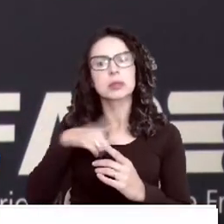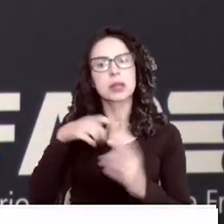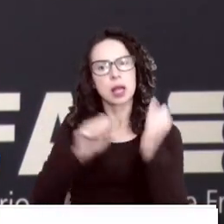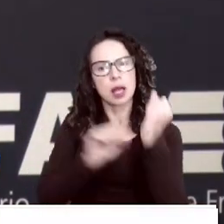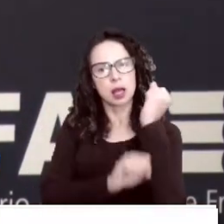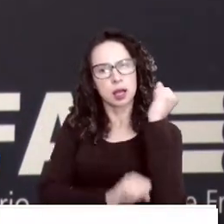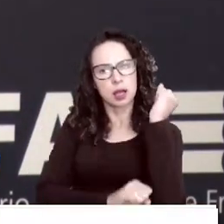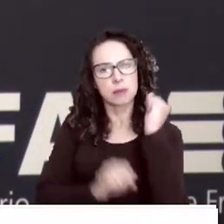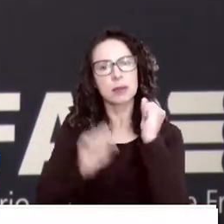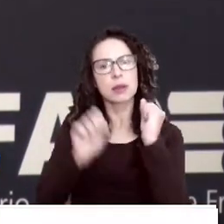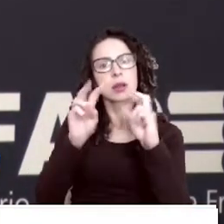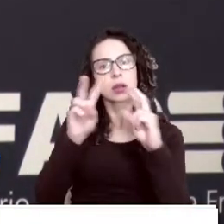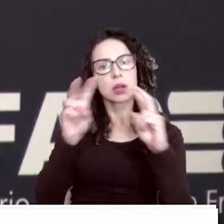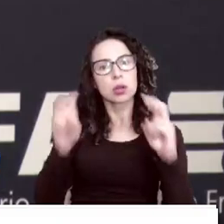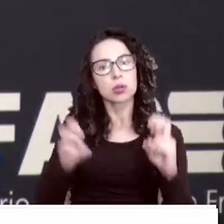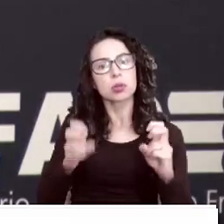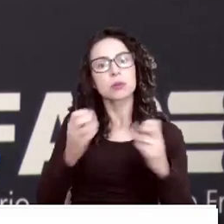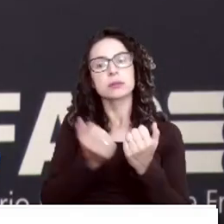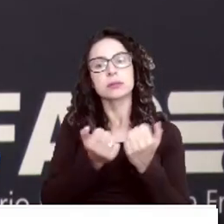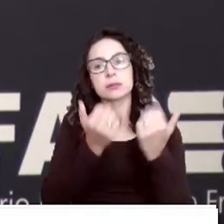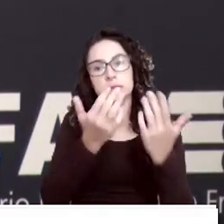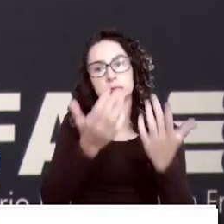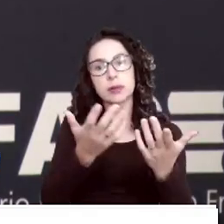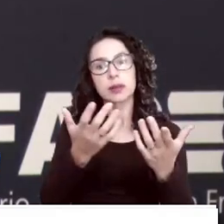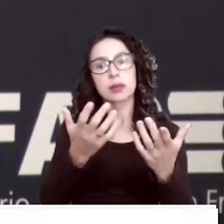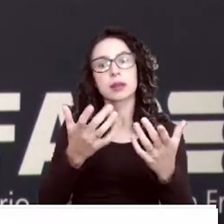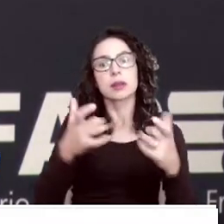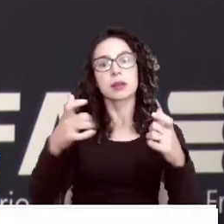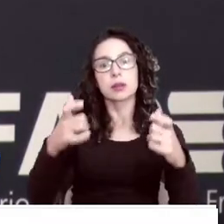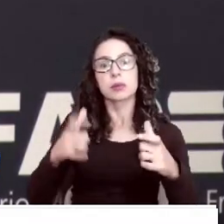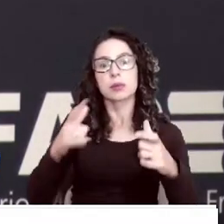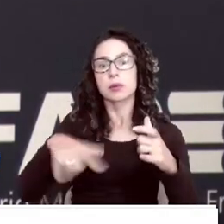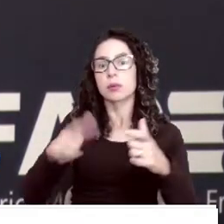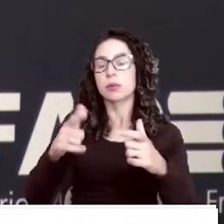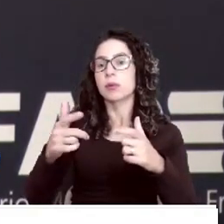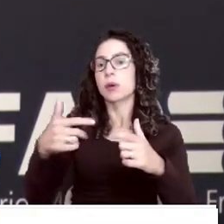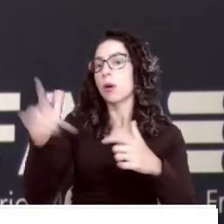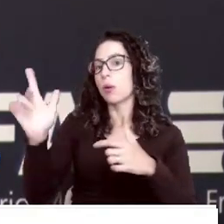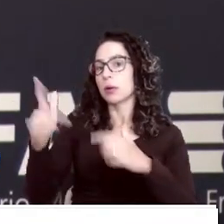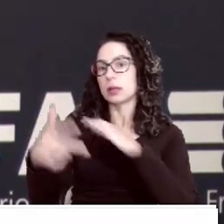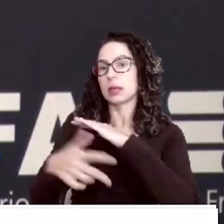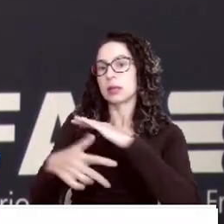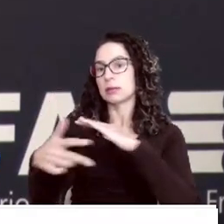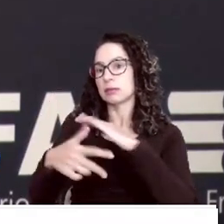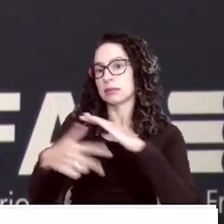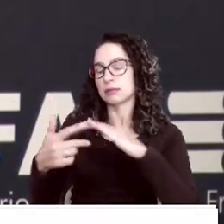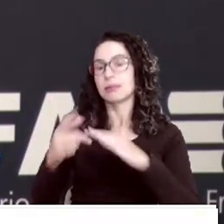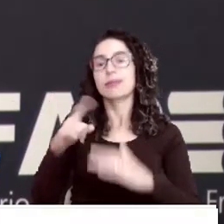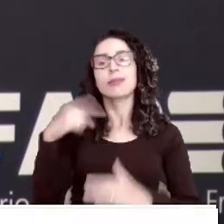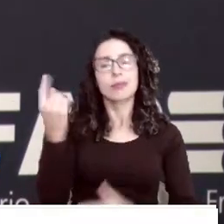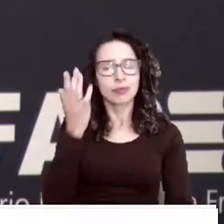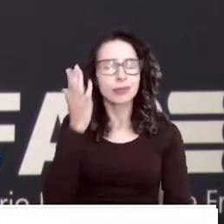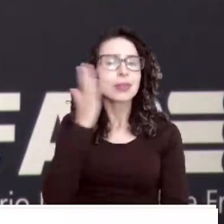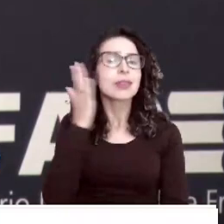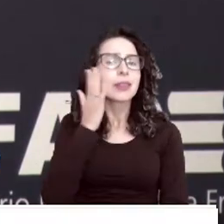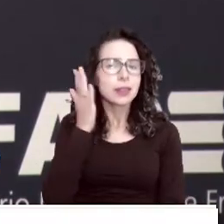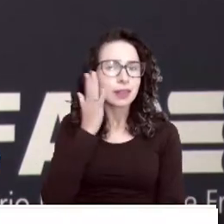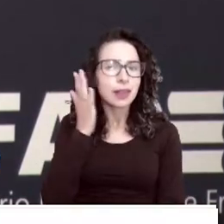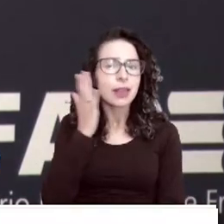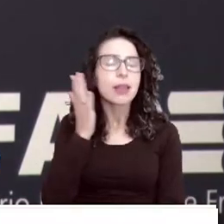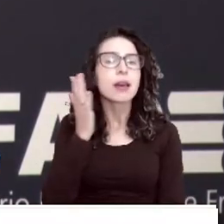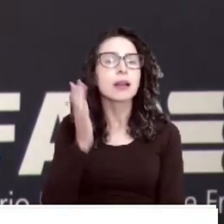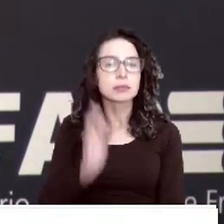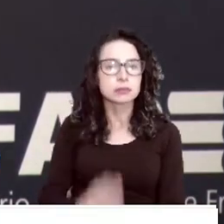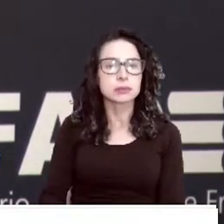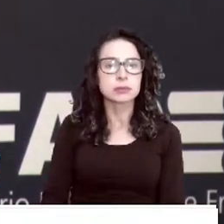com relação à entrega desse patrimônio a terceiros. Todos nós sabemos que